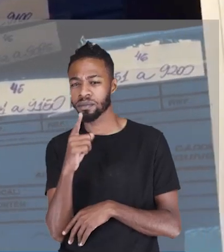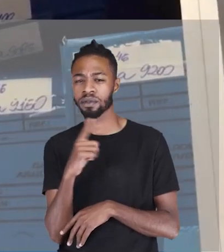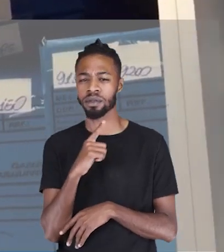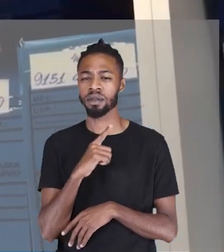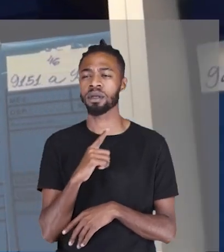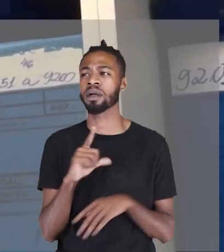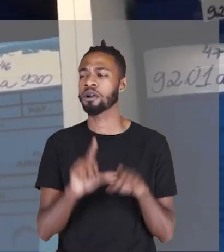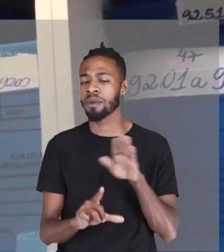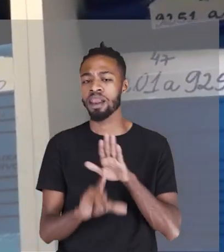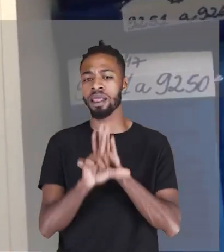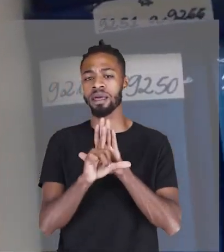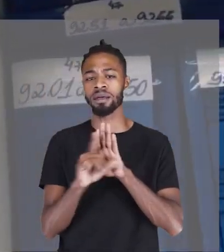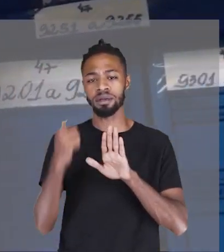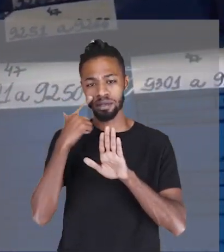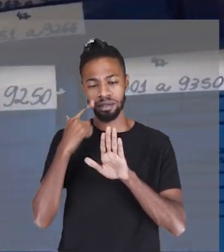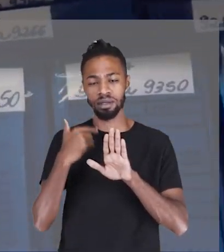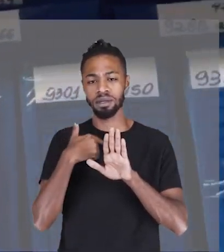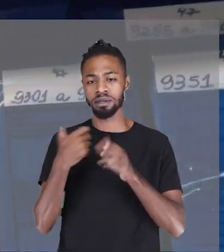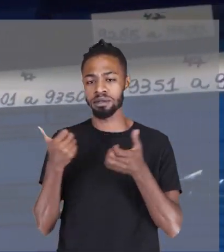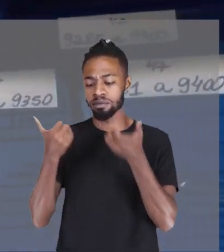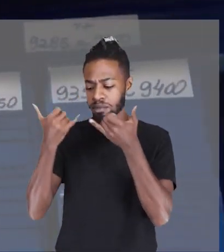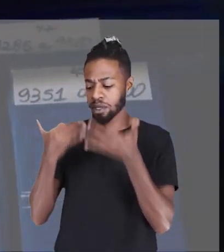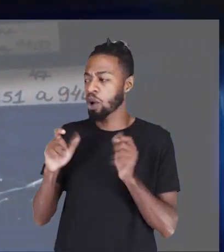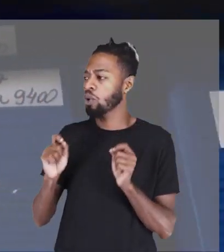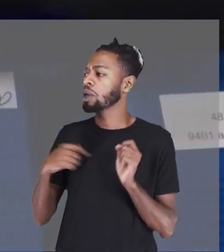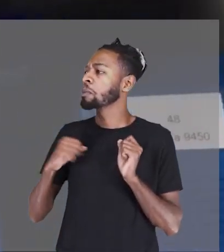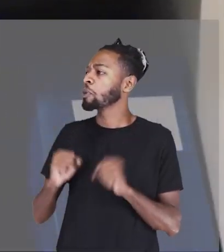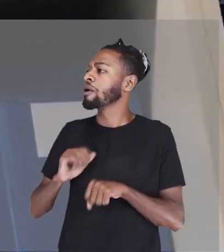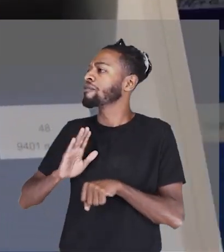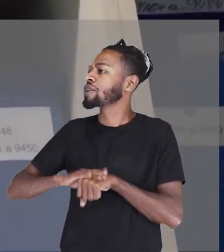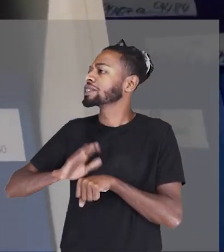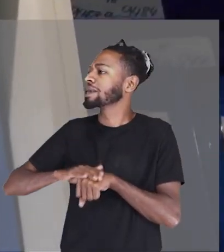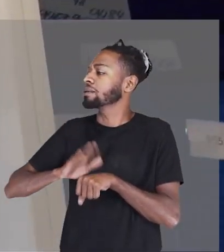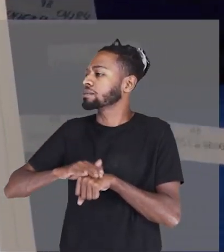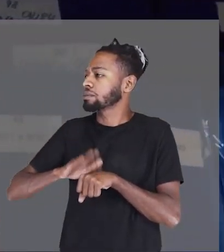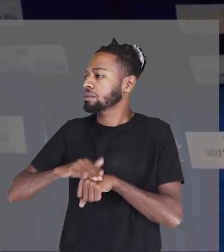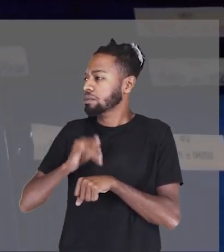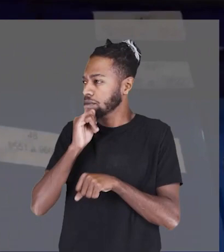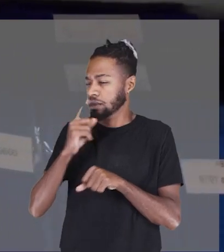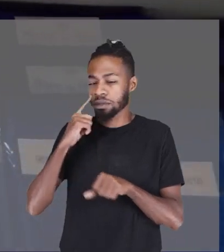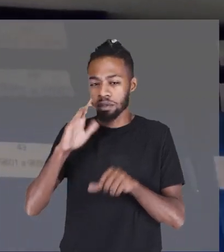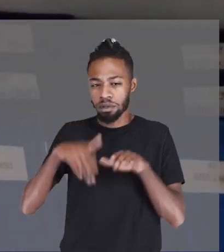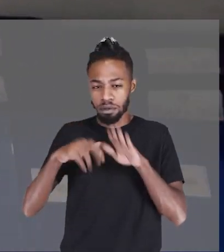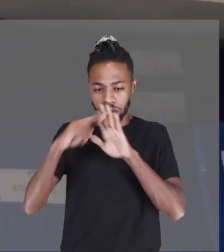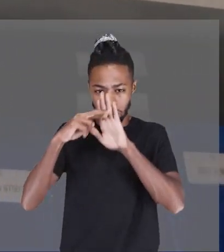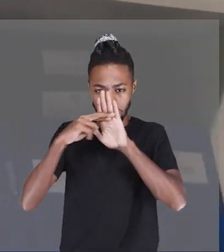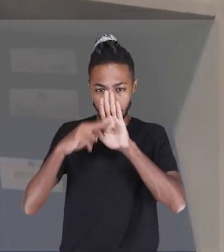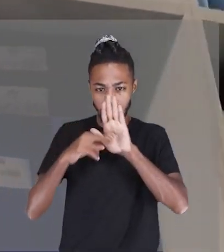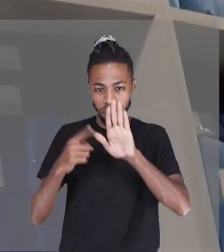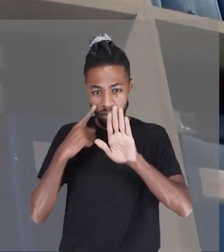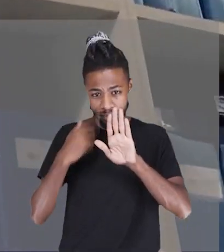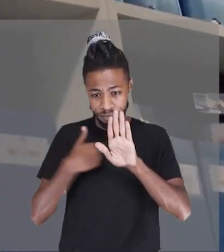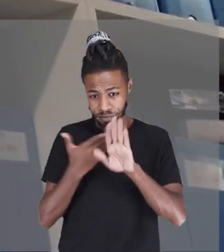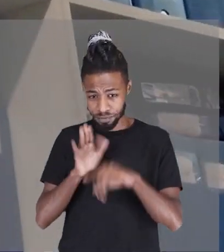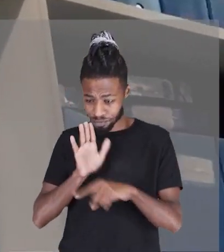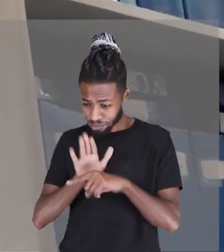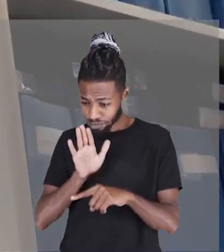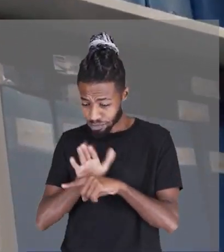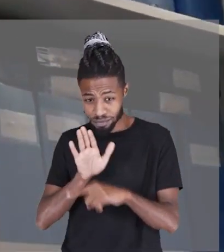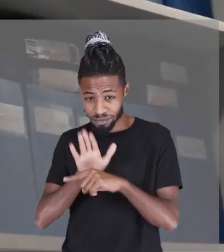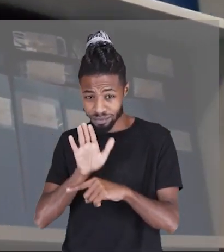sempre você tem que ter uma lei que te diga o que você pode fazer. Então, muitas vezes, esse regime de